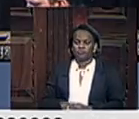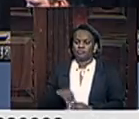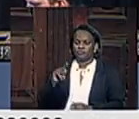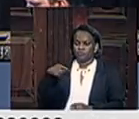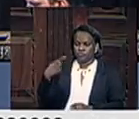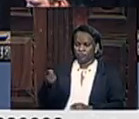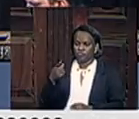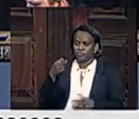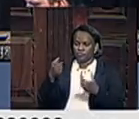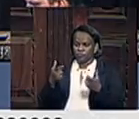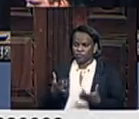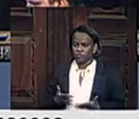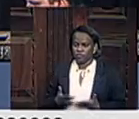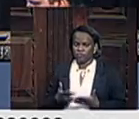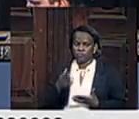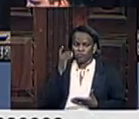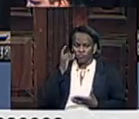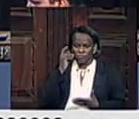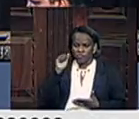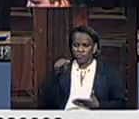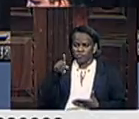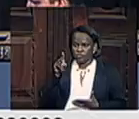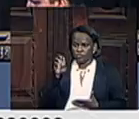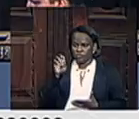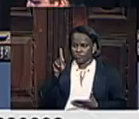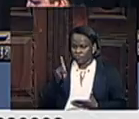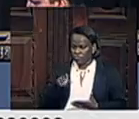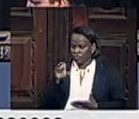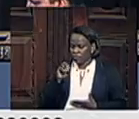Próximo orador inscrito é o nobre deputado André Correia.